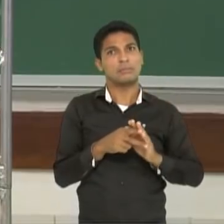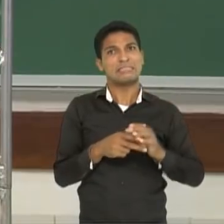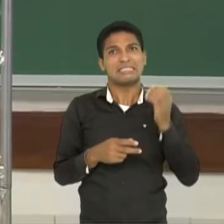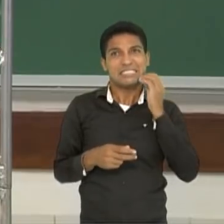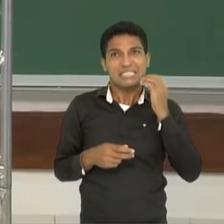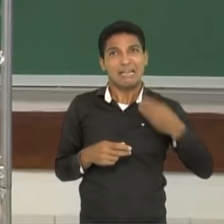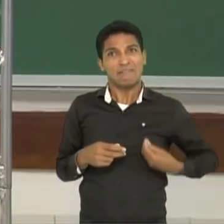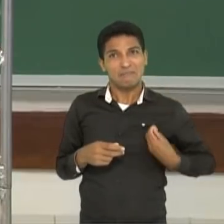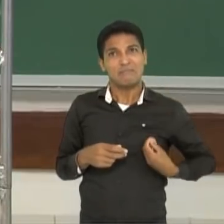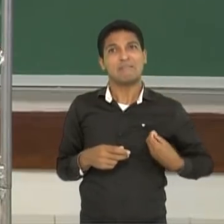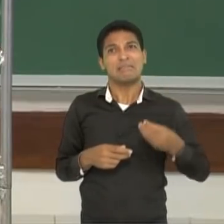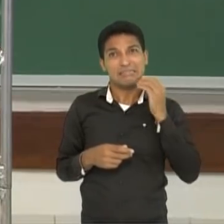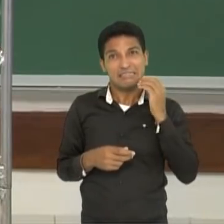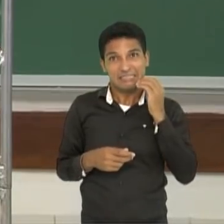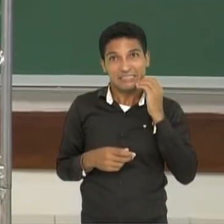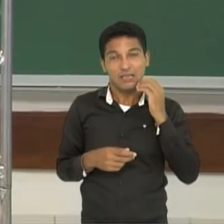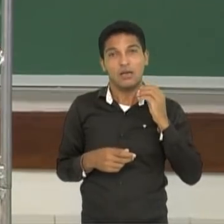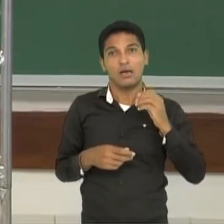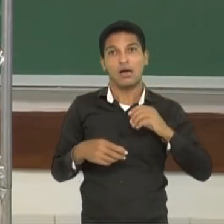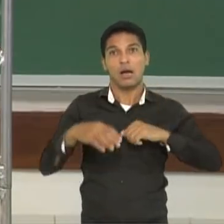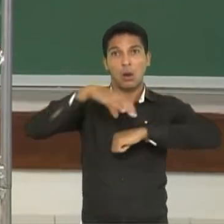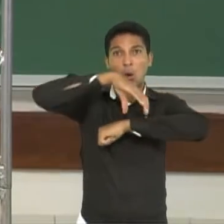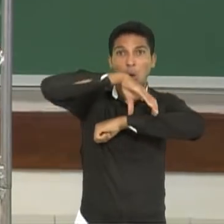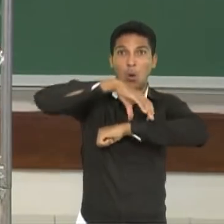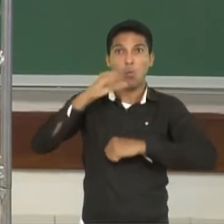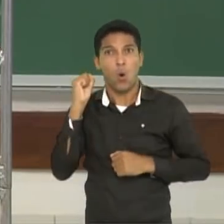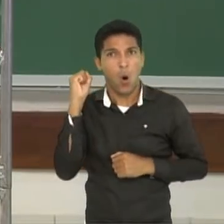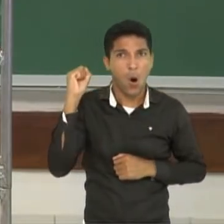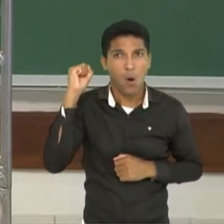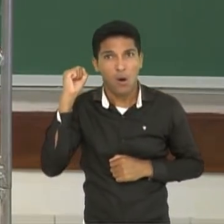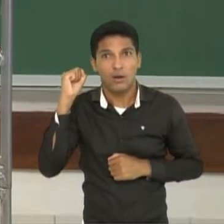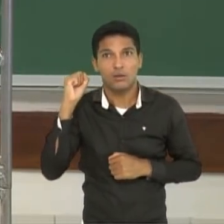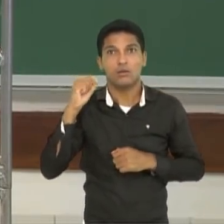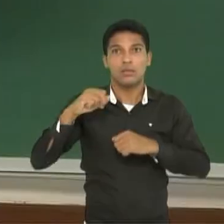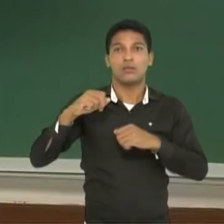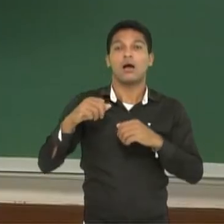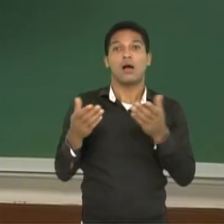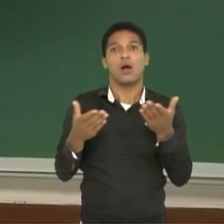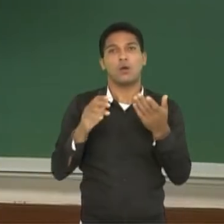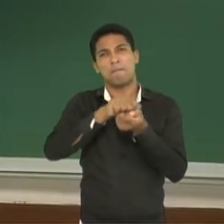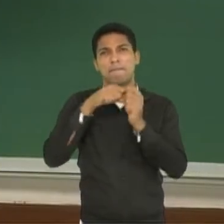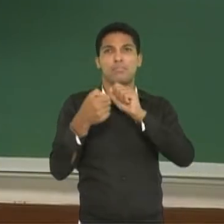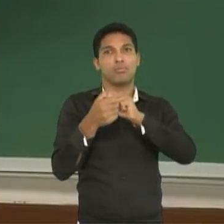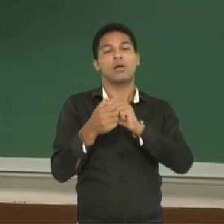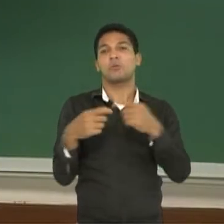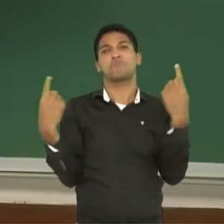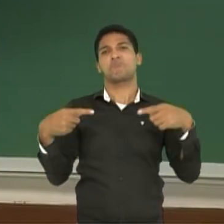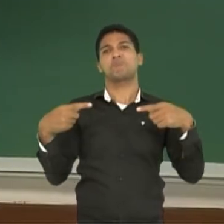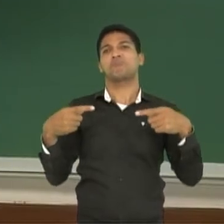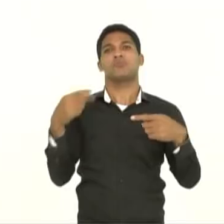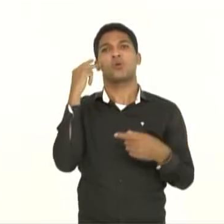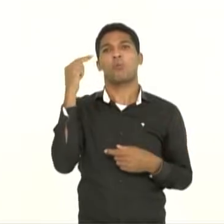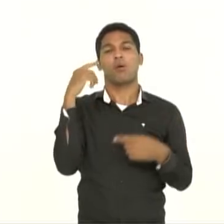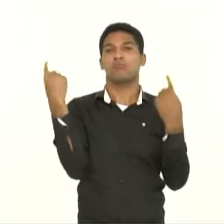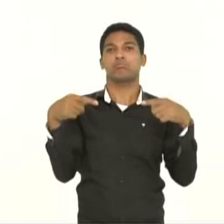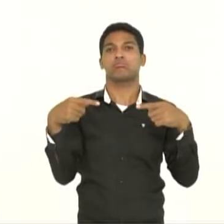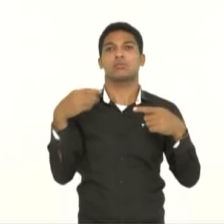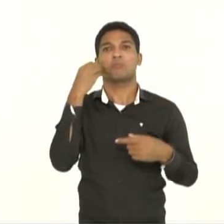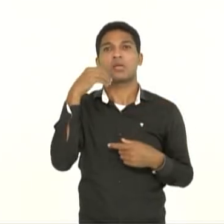tão antigas à necessidade humana, ok? Primeiro exercício, então. Qual é